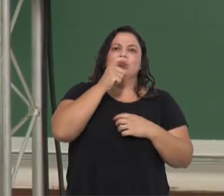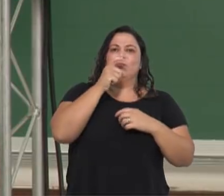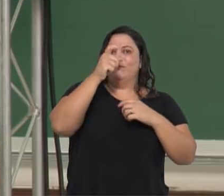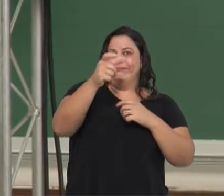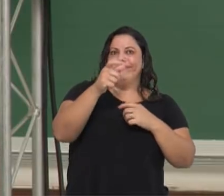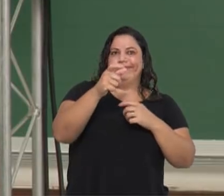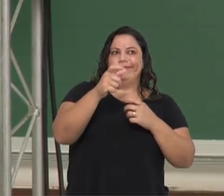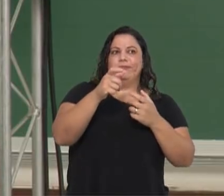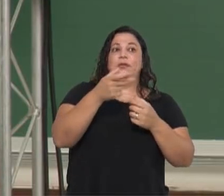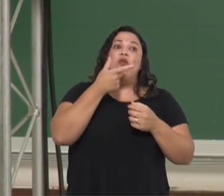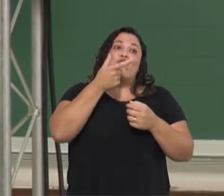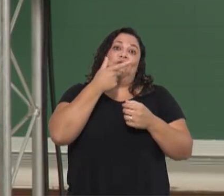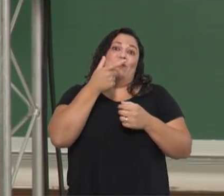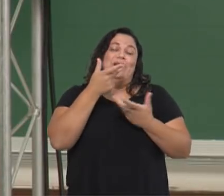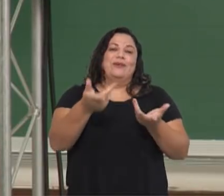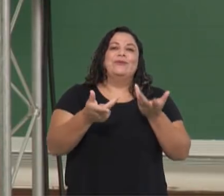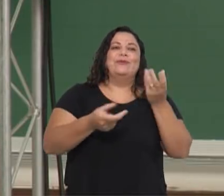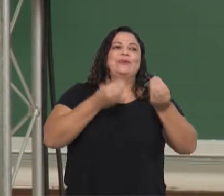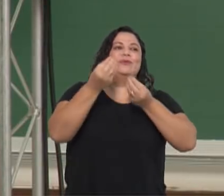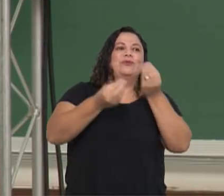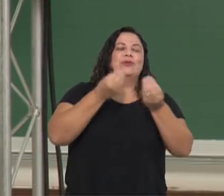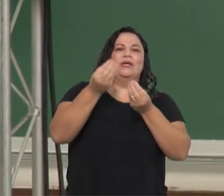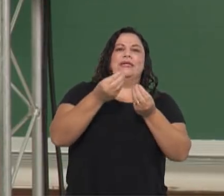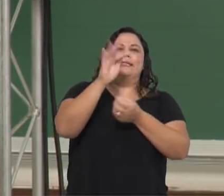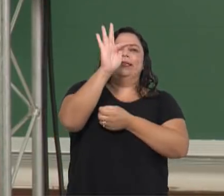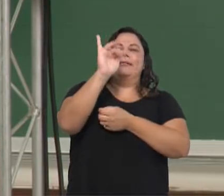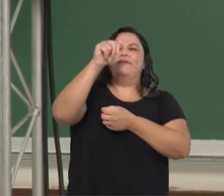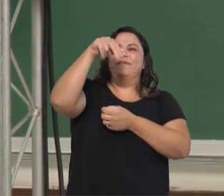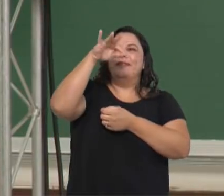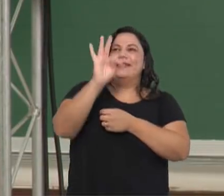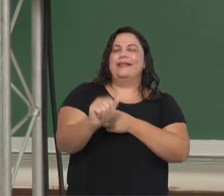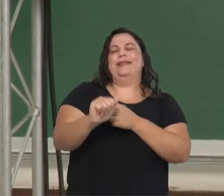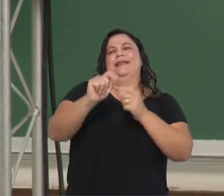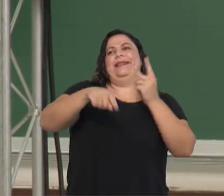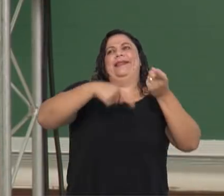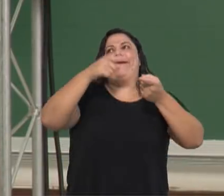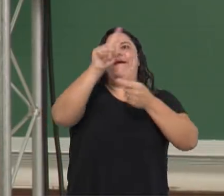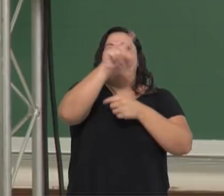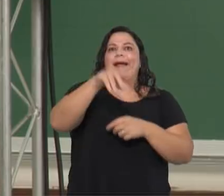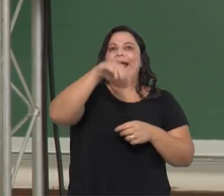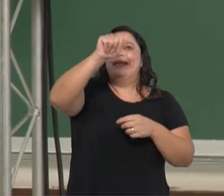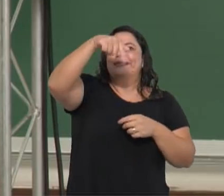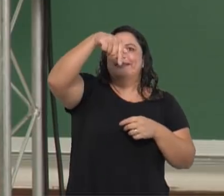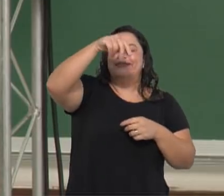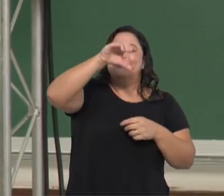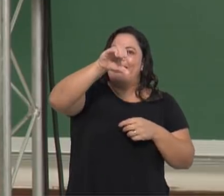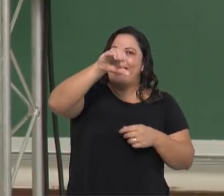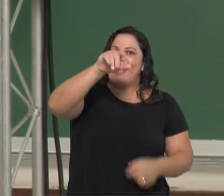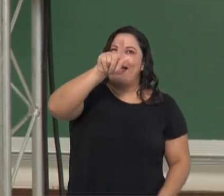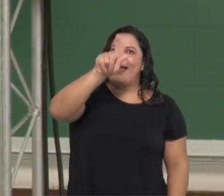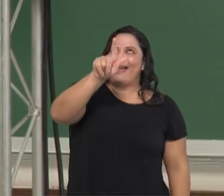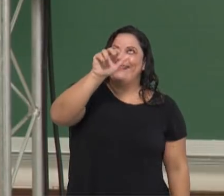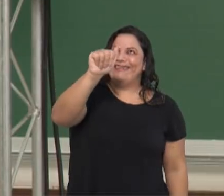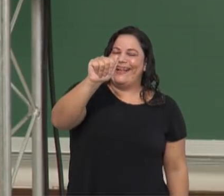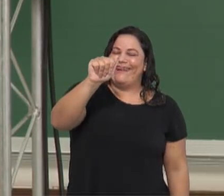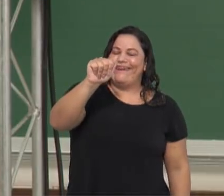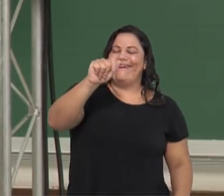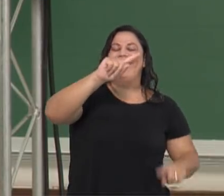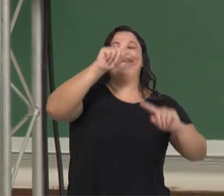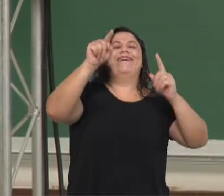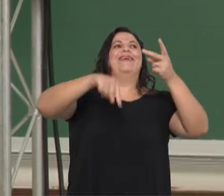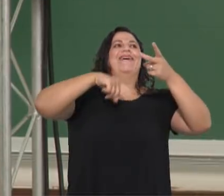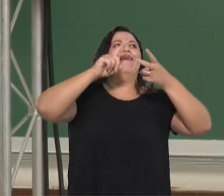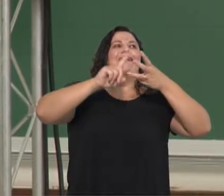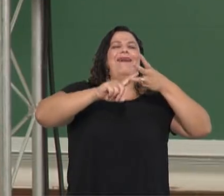de finta, eu estou falando de quebra, de zaga, tá? Palavras que são técnicas, que